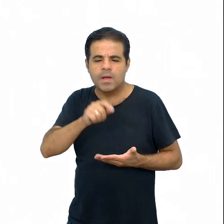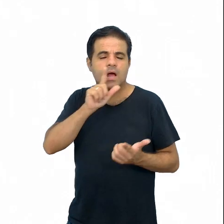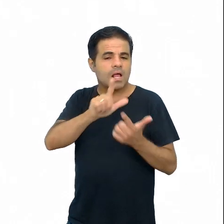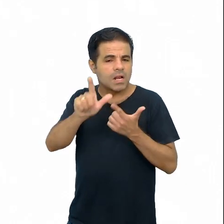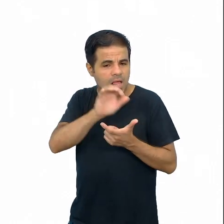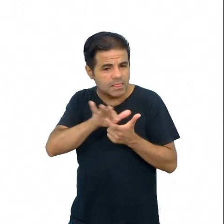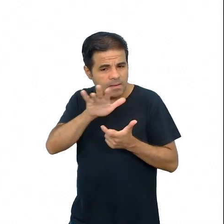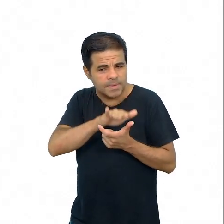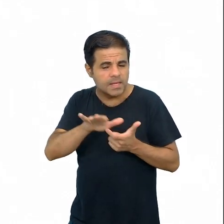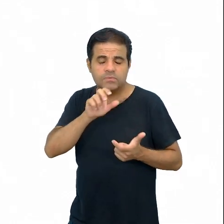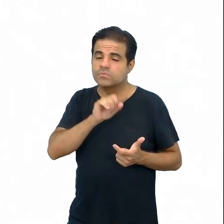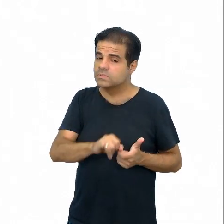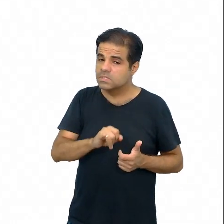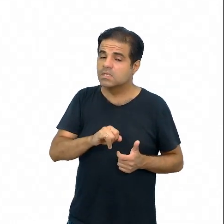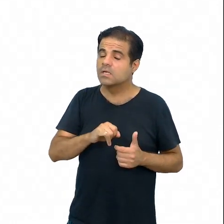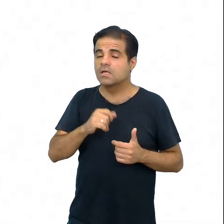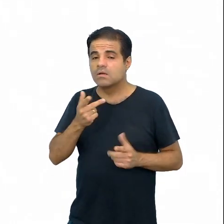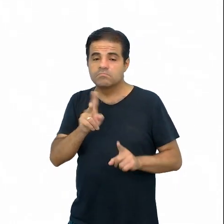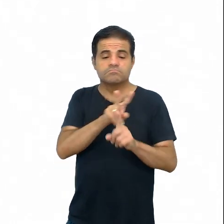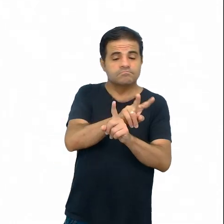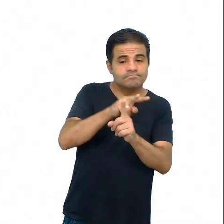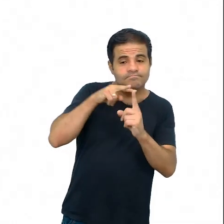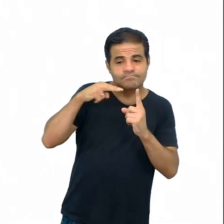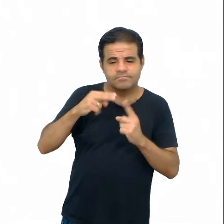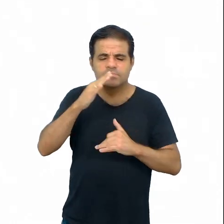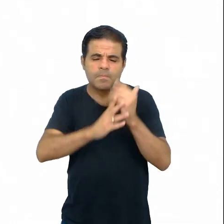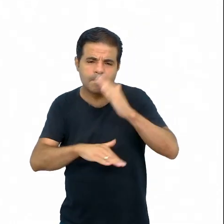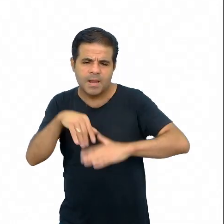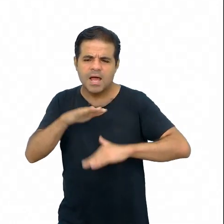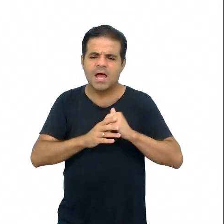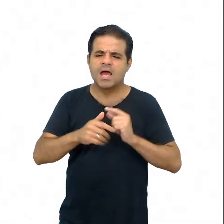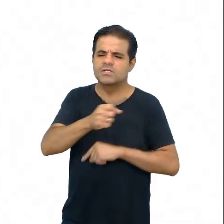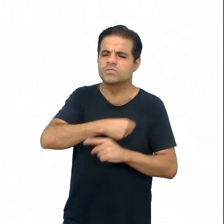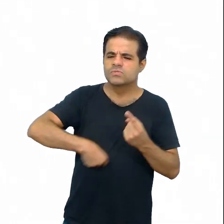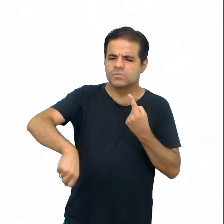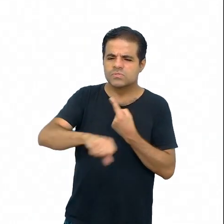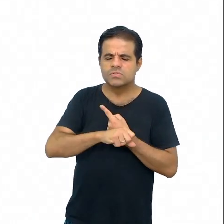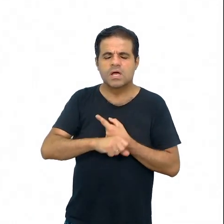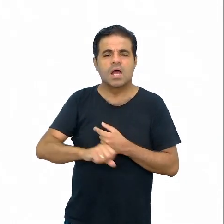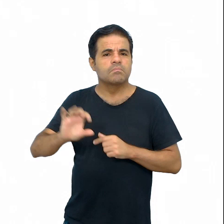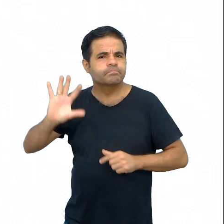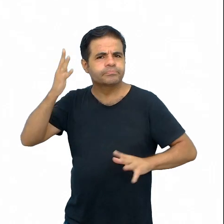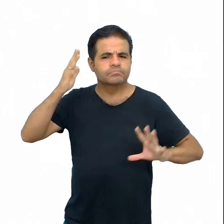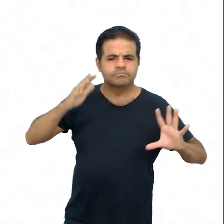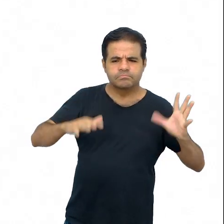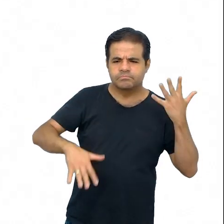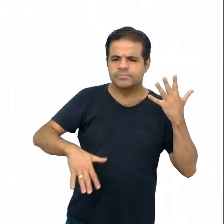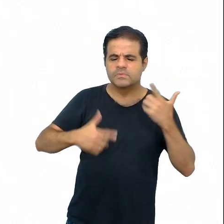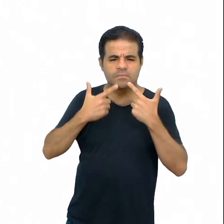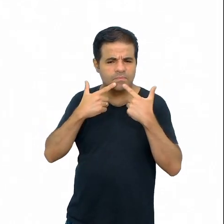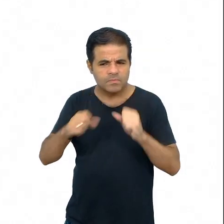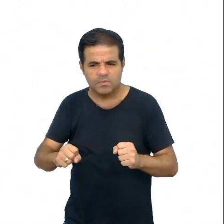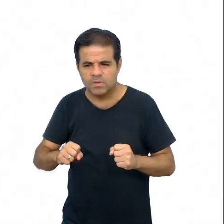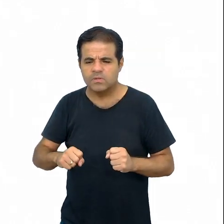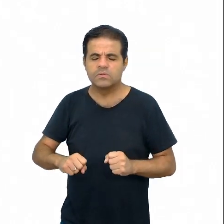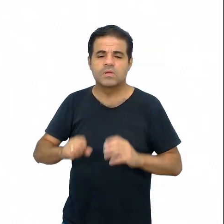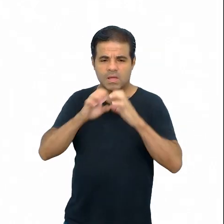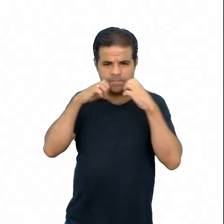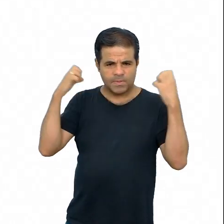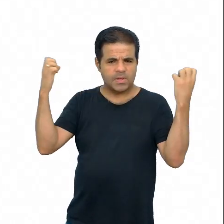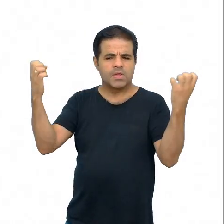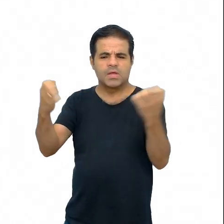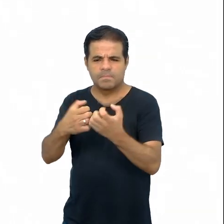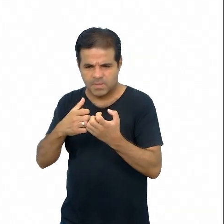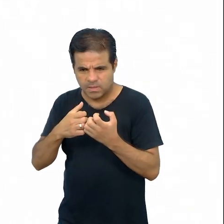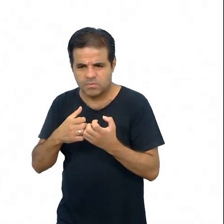letramento, seja do ponto de vista das práticas sociais, dos fenômenos linguísticos produzidos e dos eventos